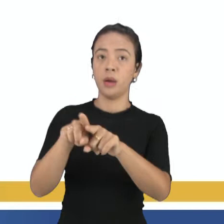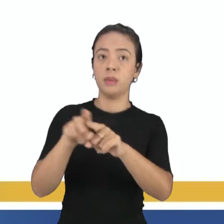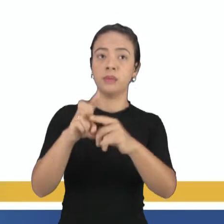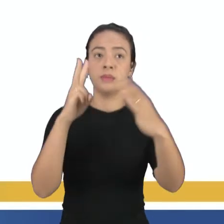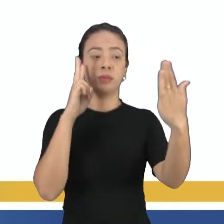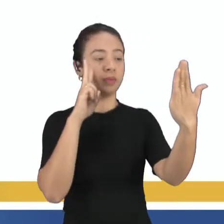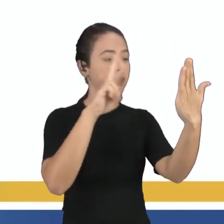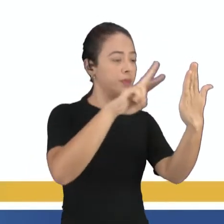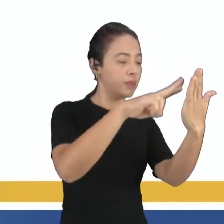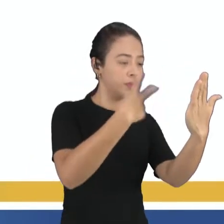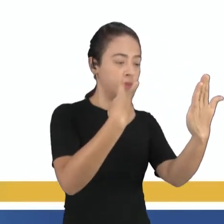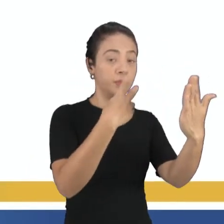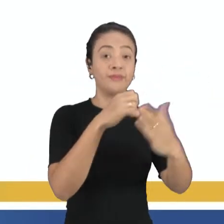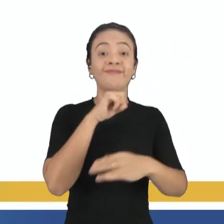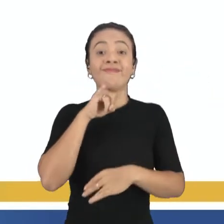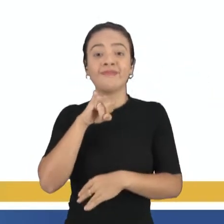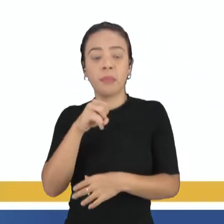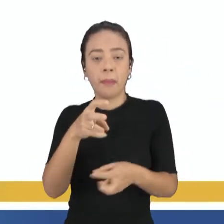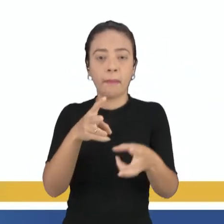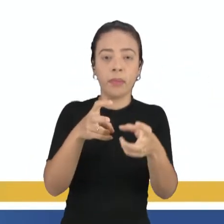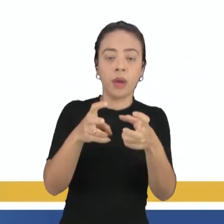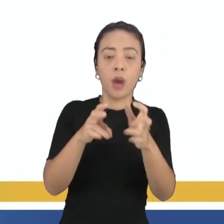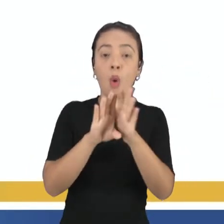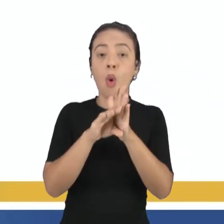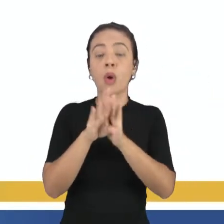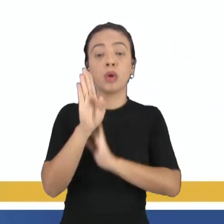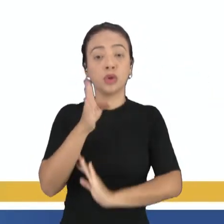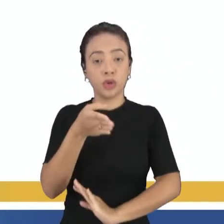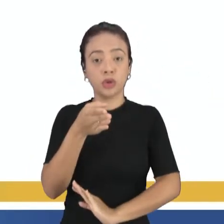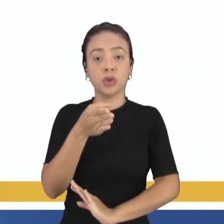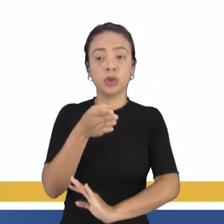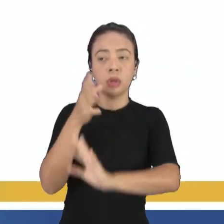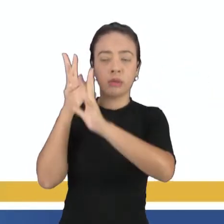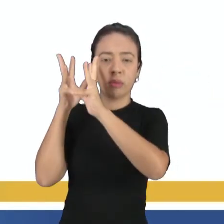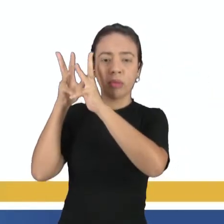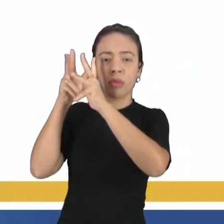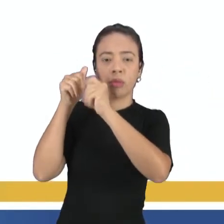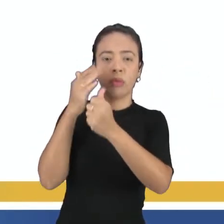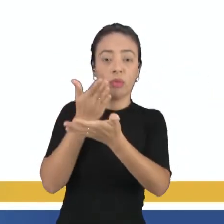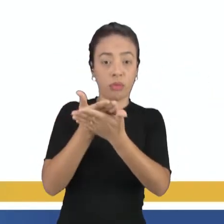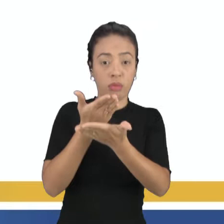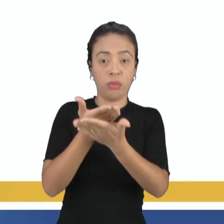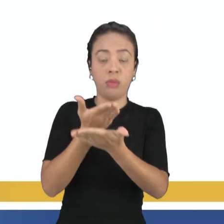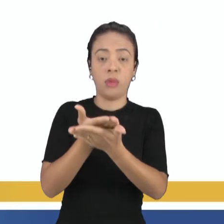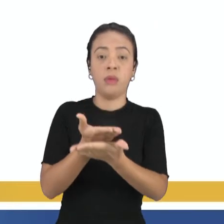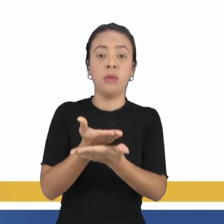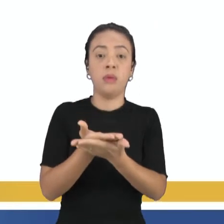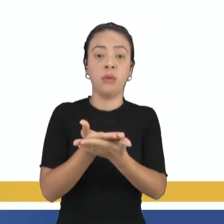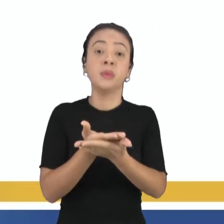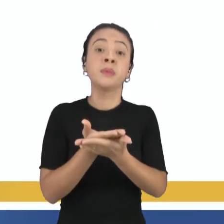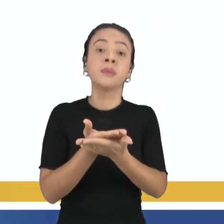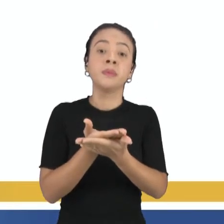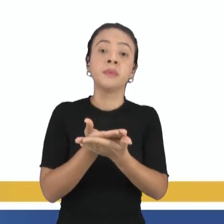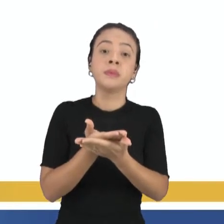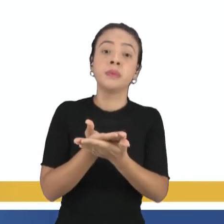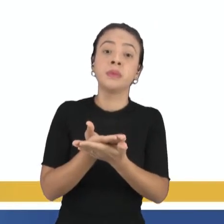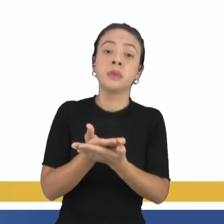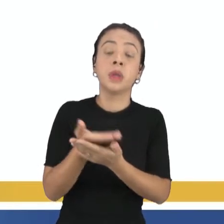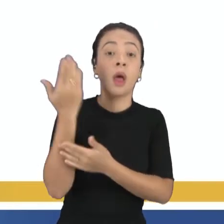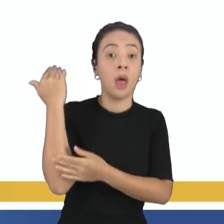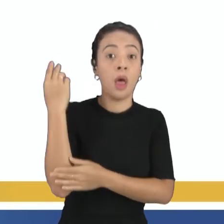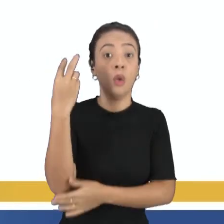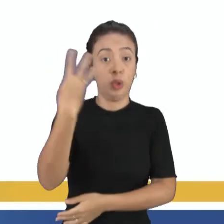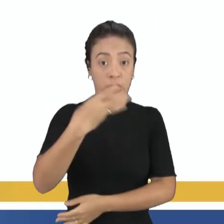reflexão. Se vocês observarem os conceitos que a gente revisou anteriormente e o conteúdo estudado lá no